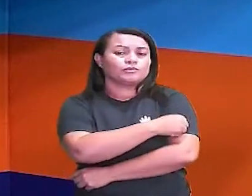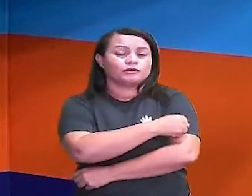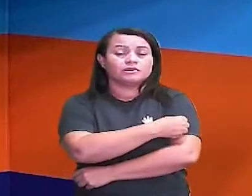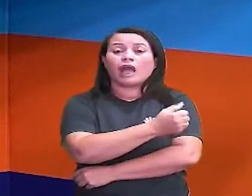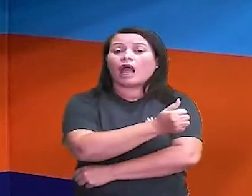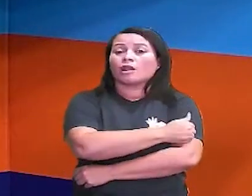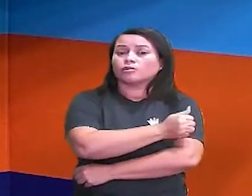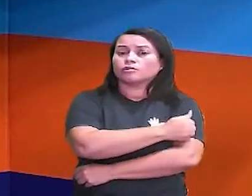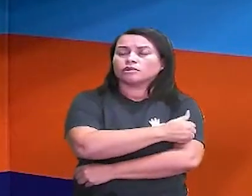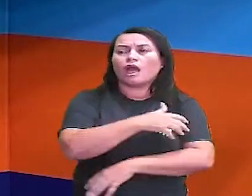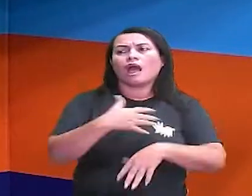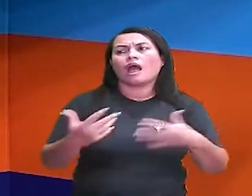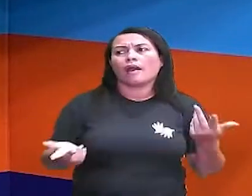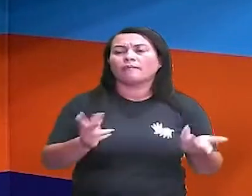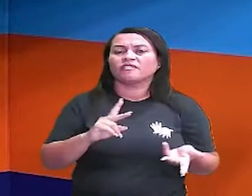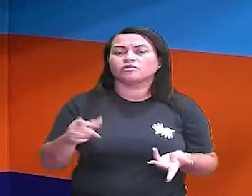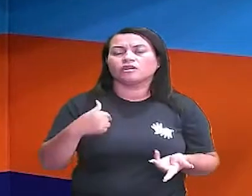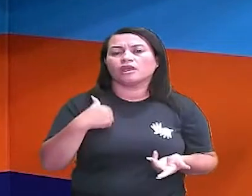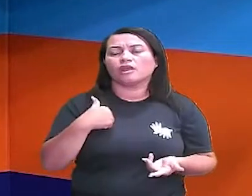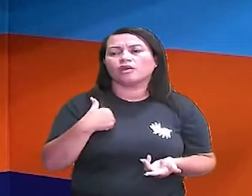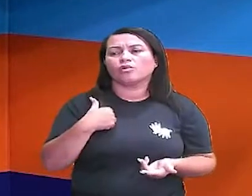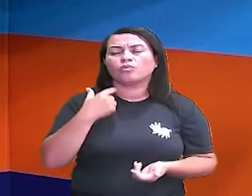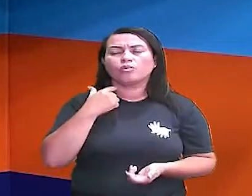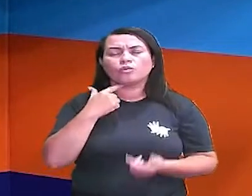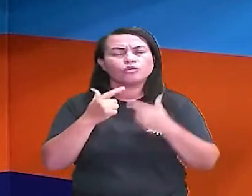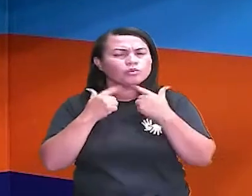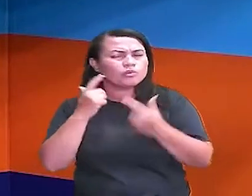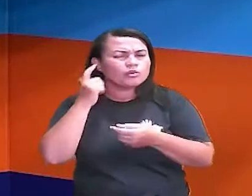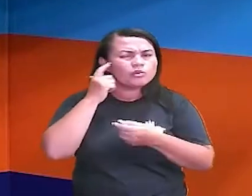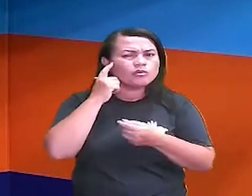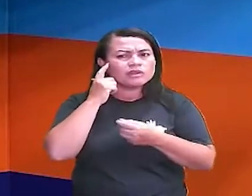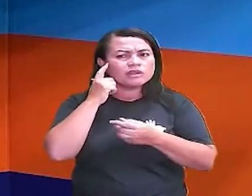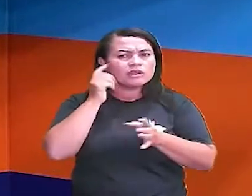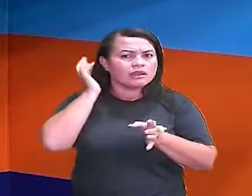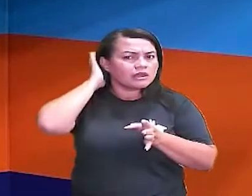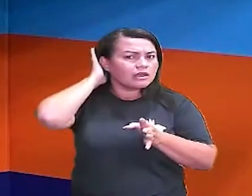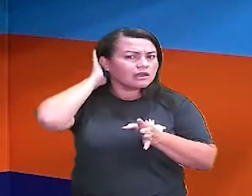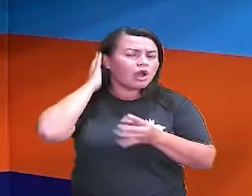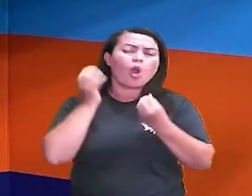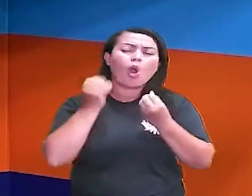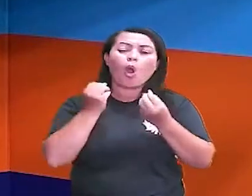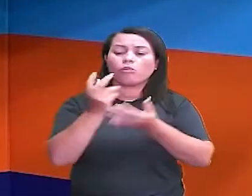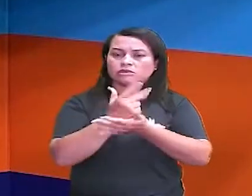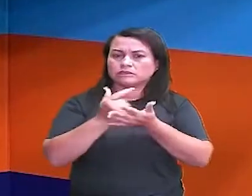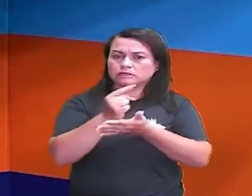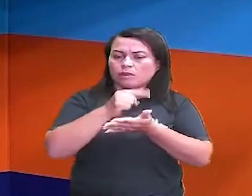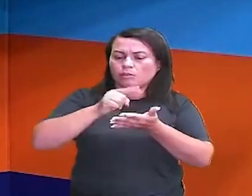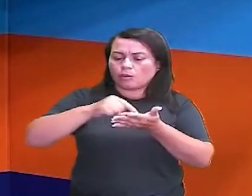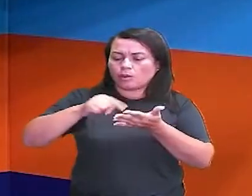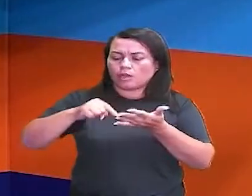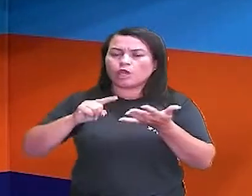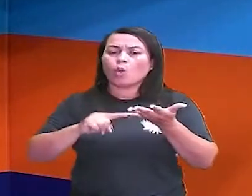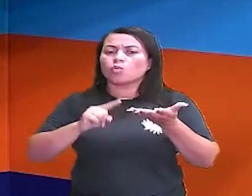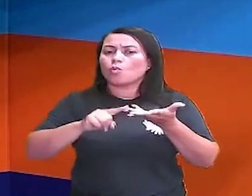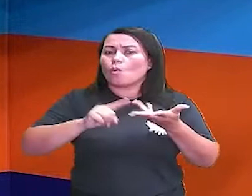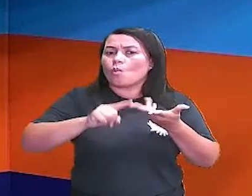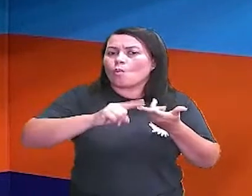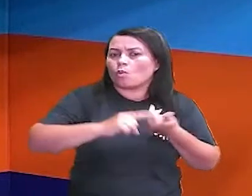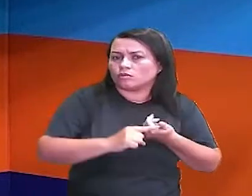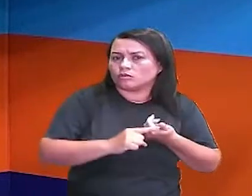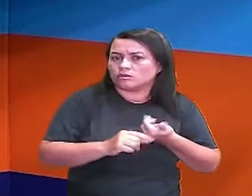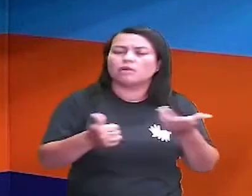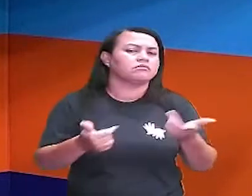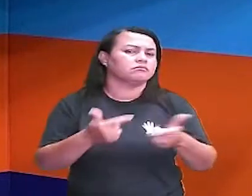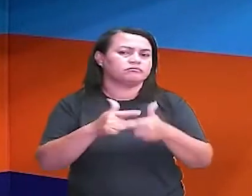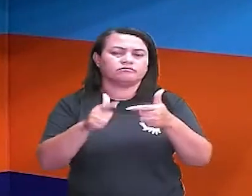quiser, professora, eu ainda estou um pouco na dúvida, eu prefiro fazer minhas bolinhas e contar nos meus dedinhos. Não tem